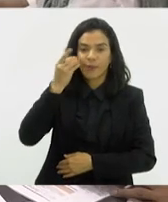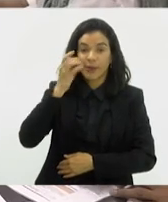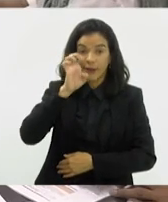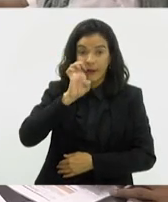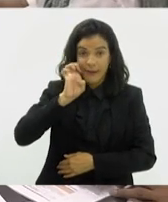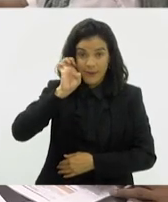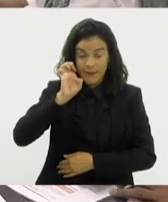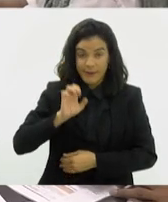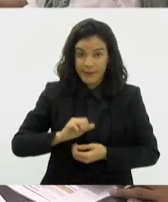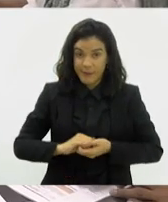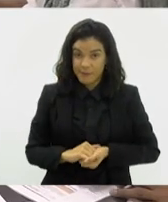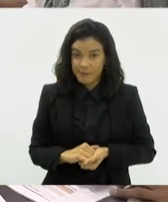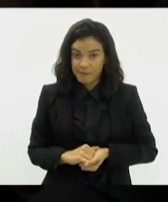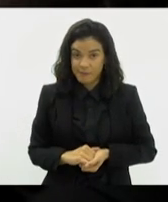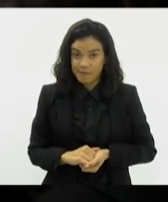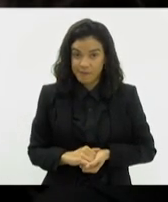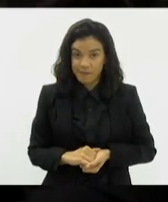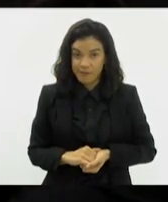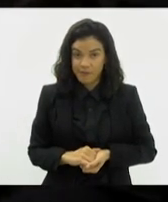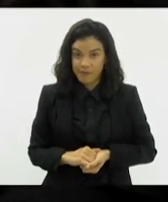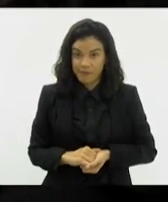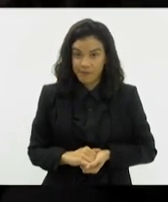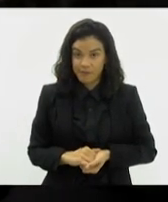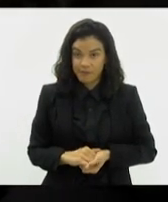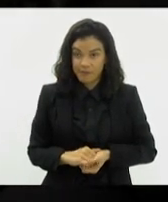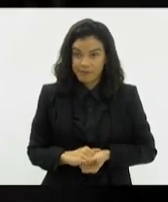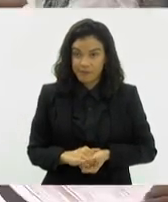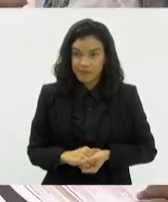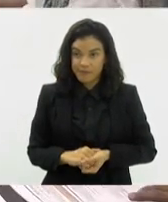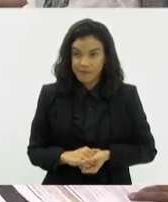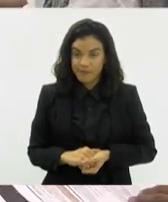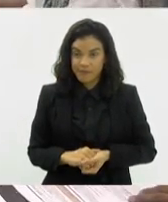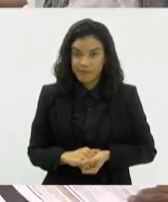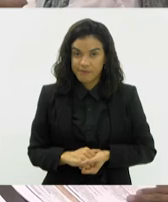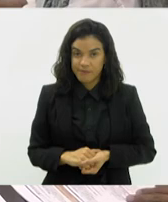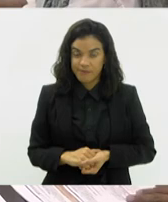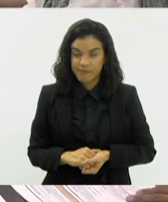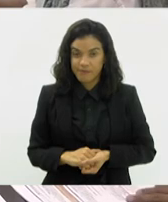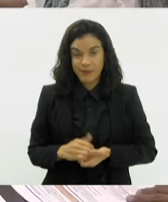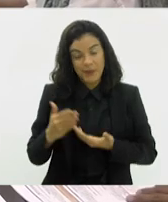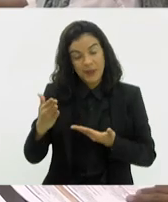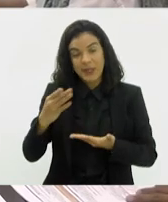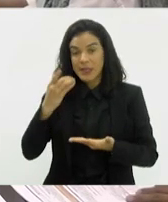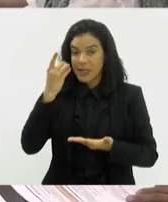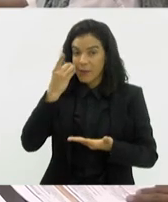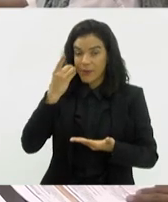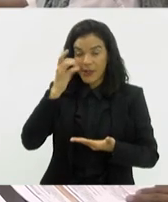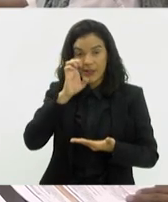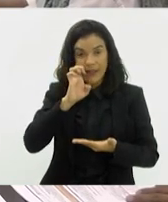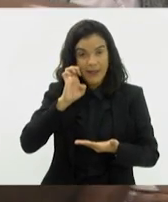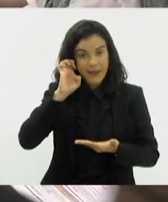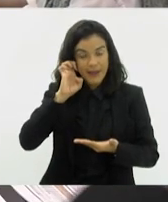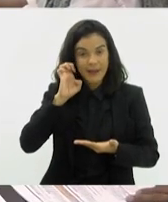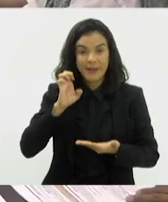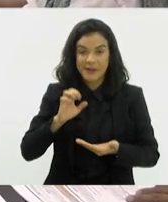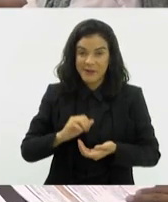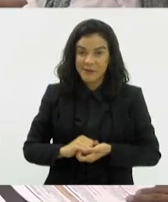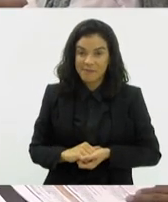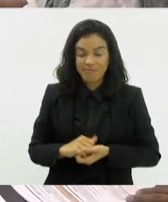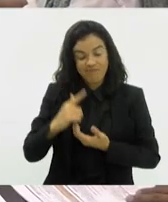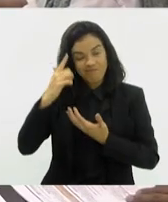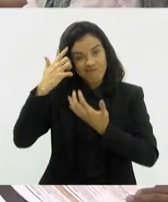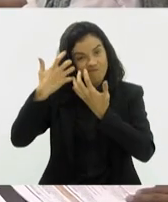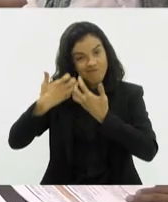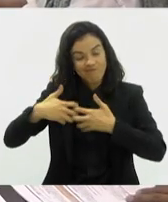Takimoto? 1 minuto. Perfeitamente. Vou pular a deputada Élica Takimoto, porque ela está fazendo as